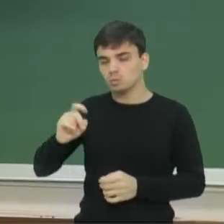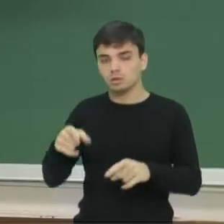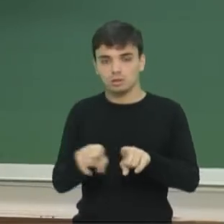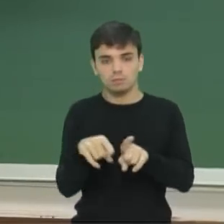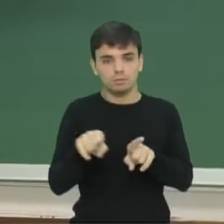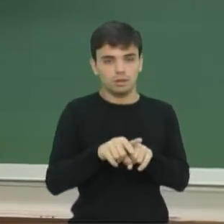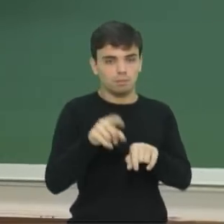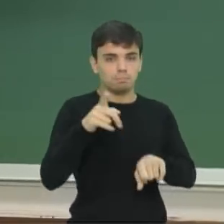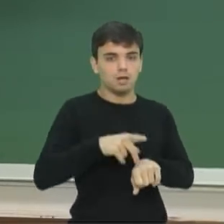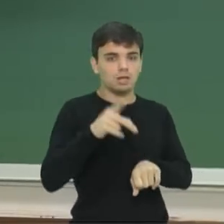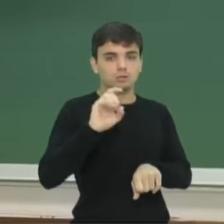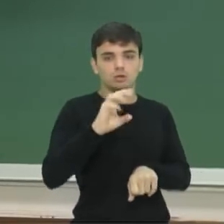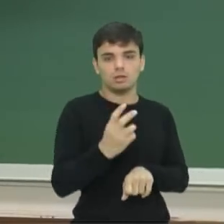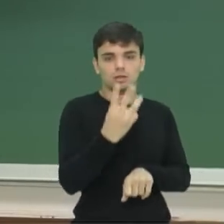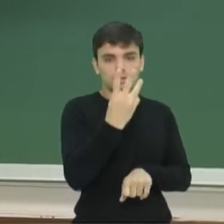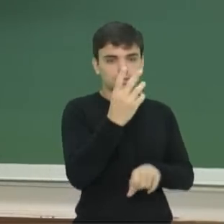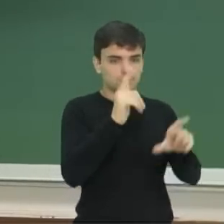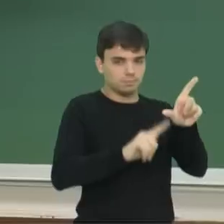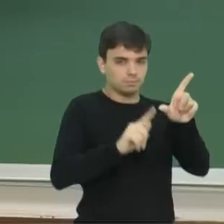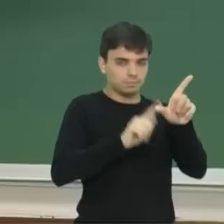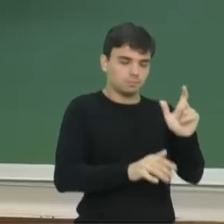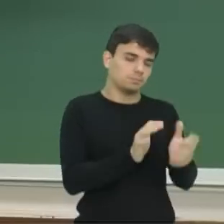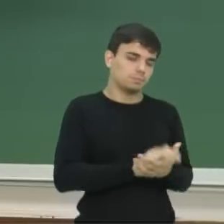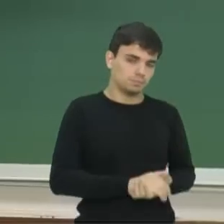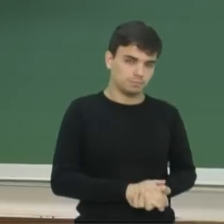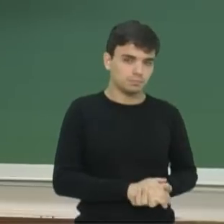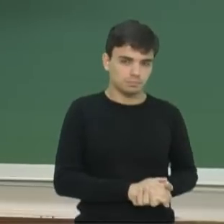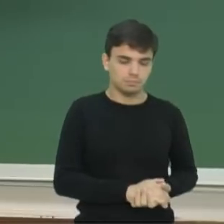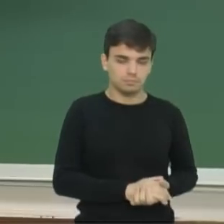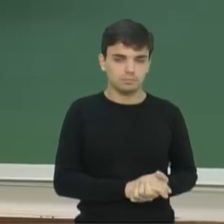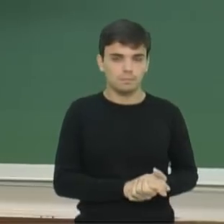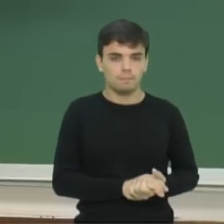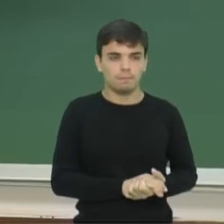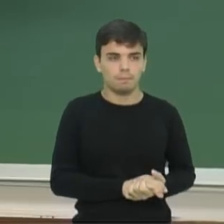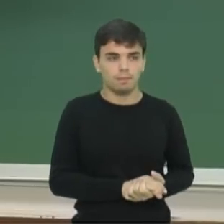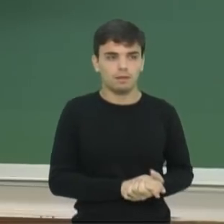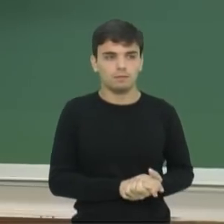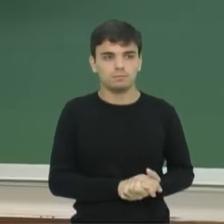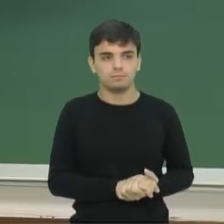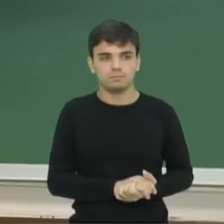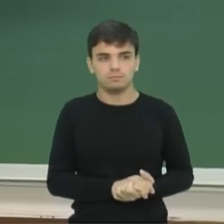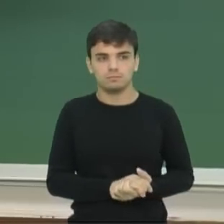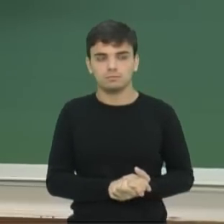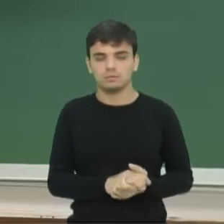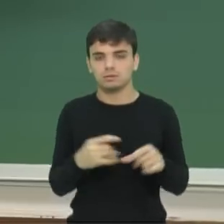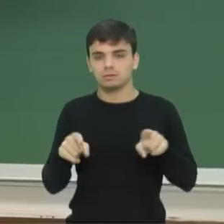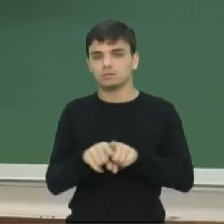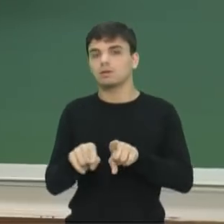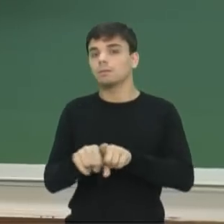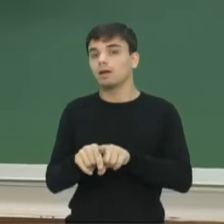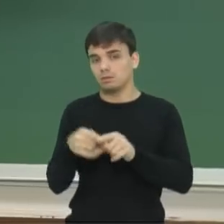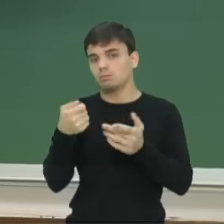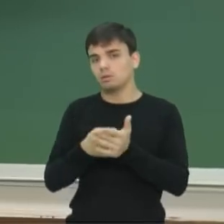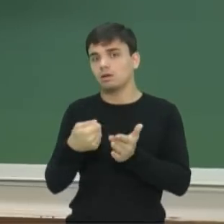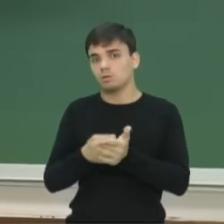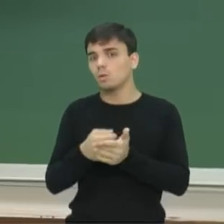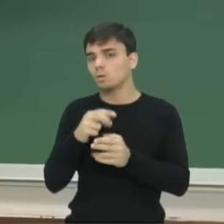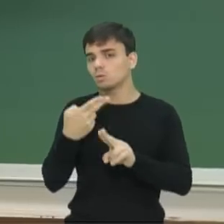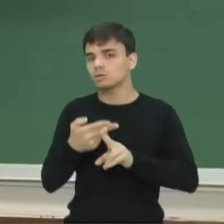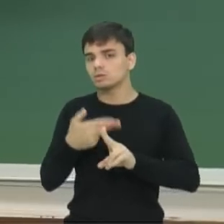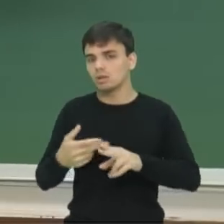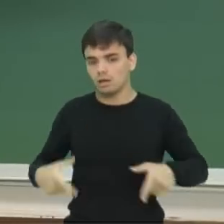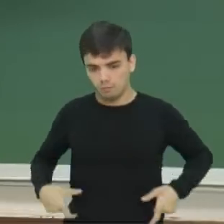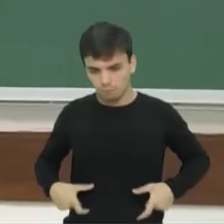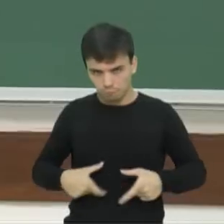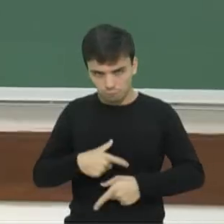é a vestimenta dentro do judô. E também é obrigatório a utilização da faixa. Então lembra que